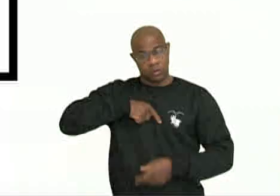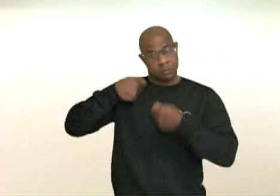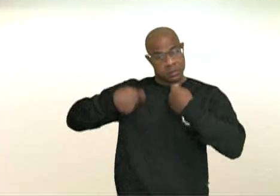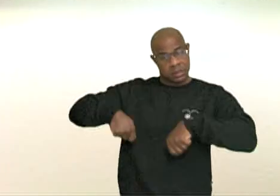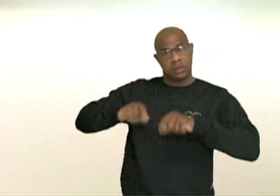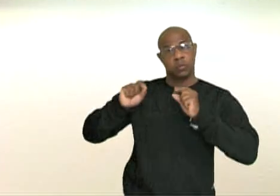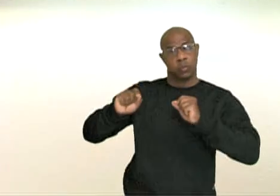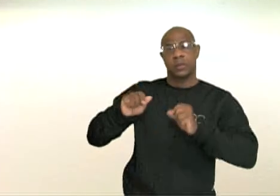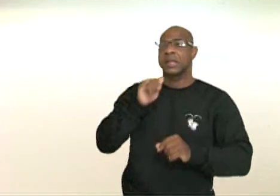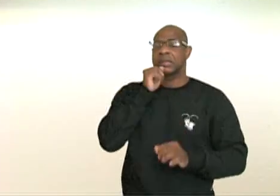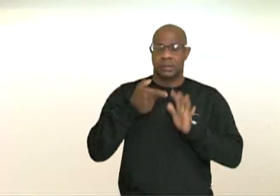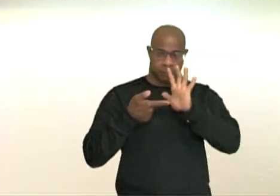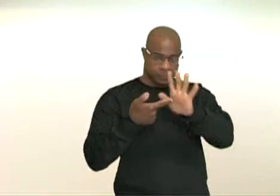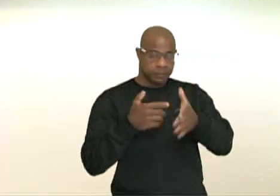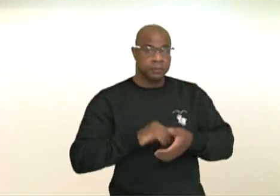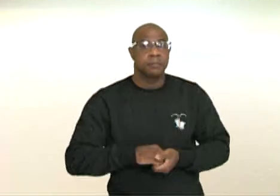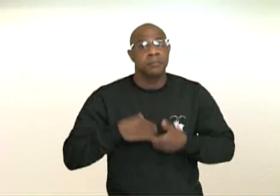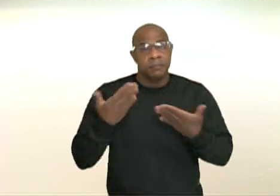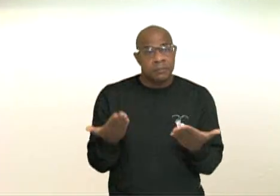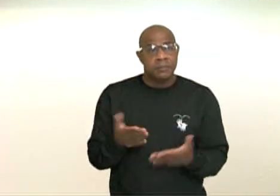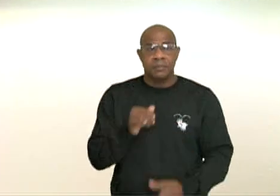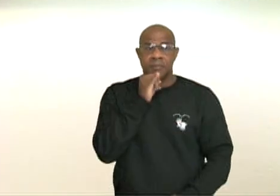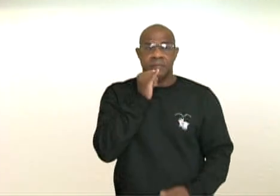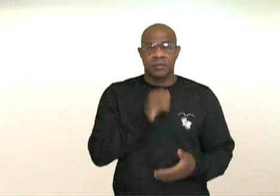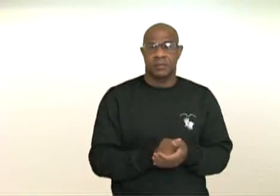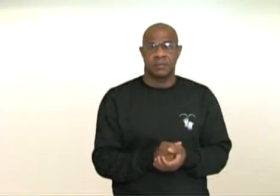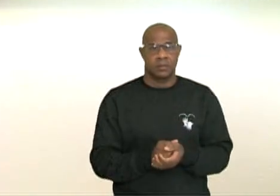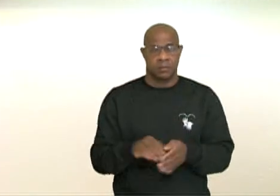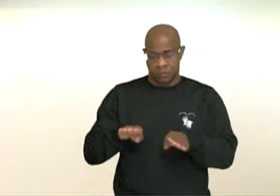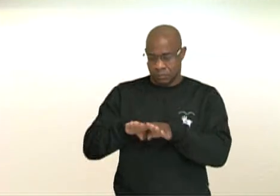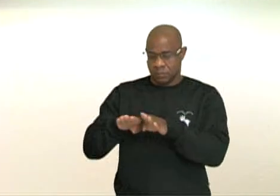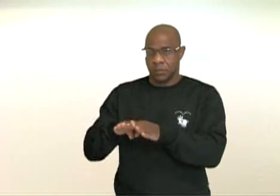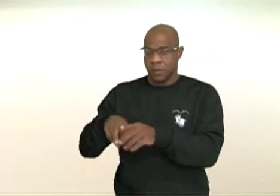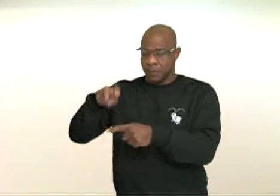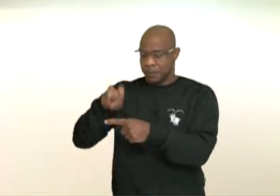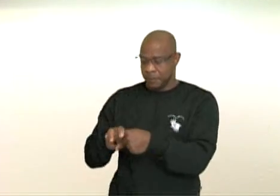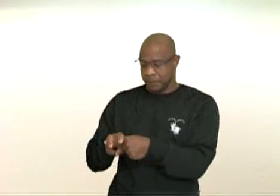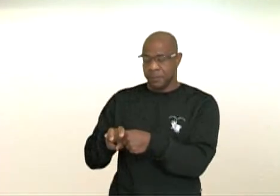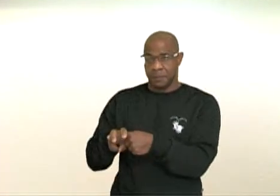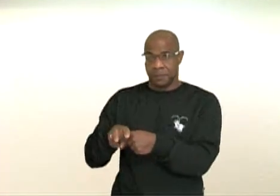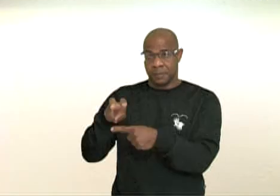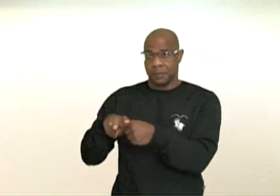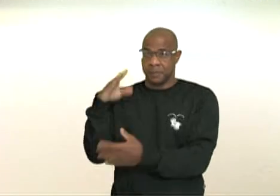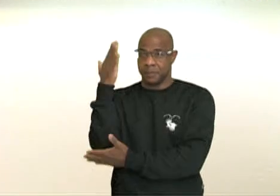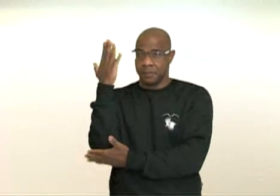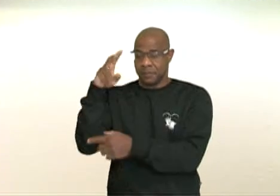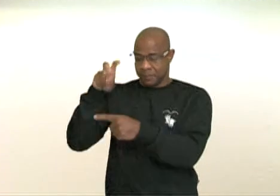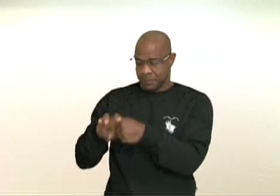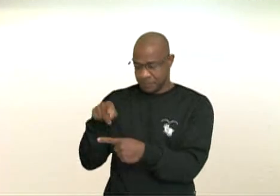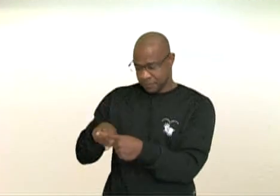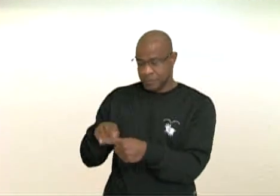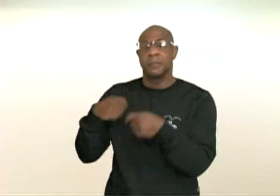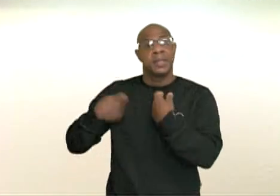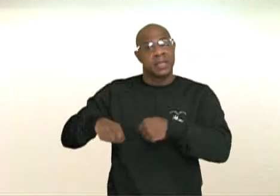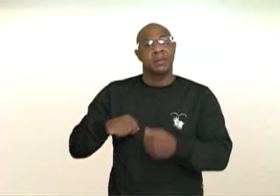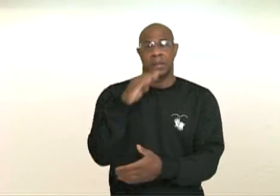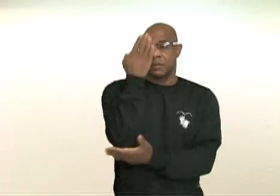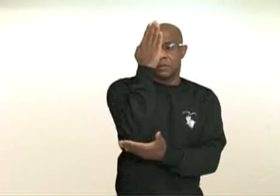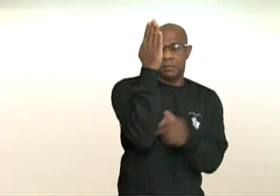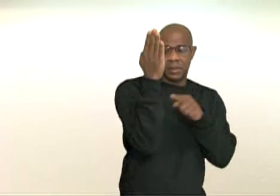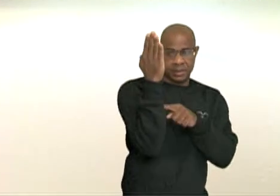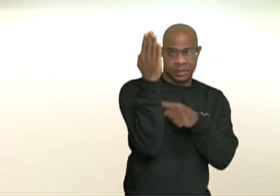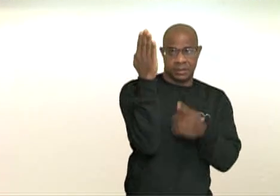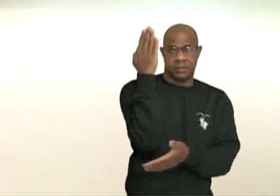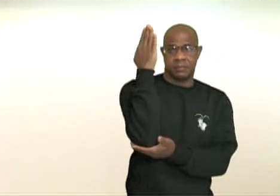exemplo. Digamos um banquinho de madeira, né? Para construir um banquinho de madeira, a gente vai precisar da matéria-prima, que